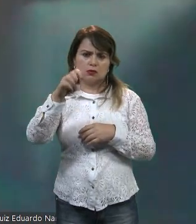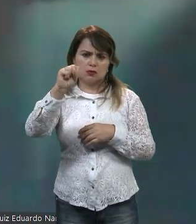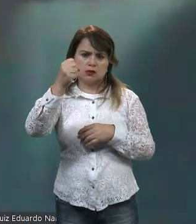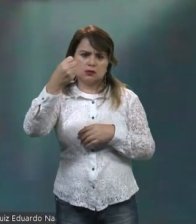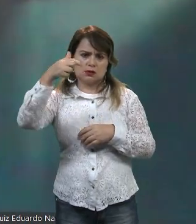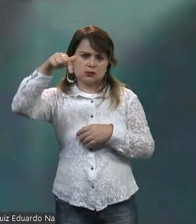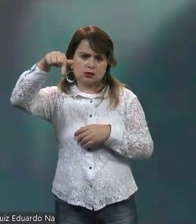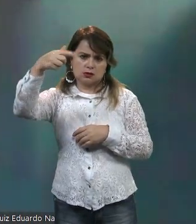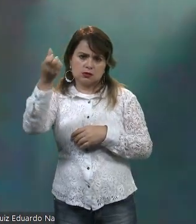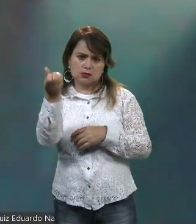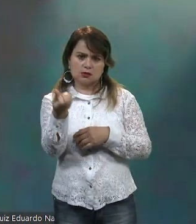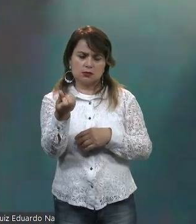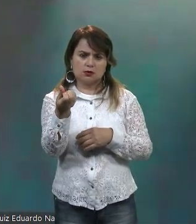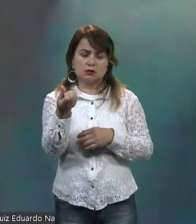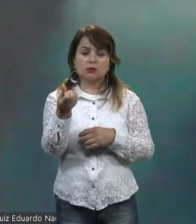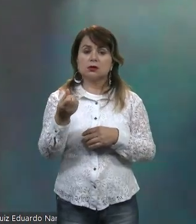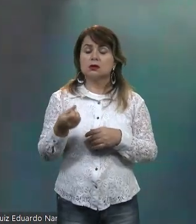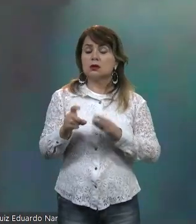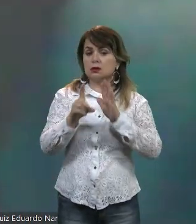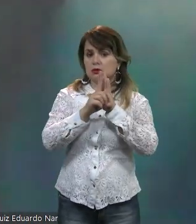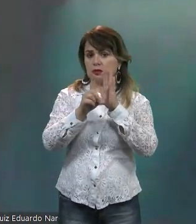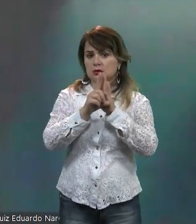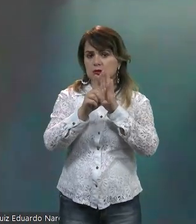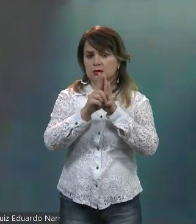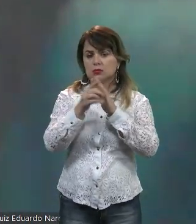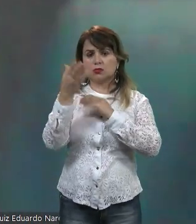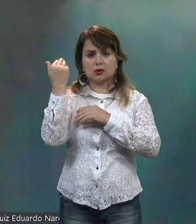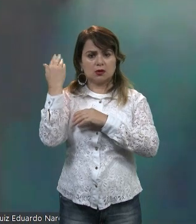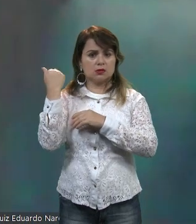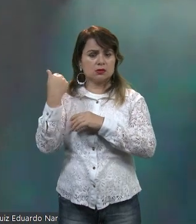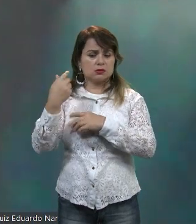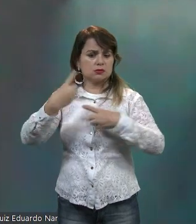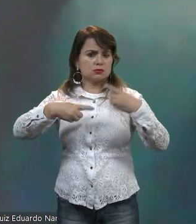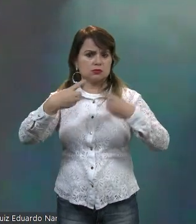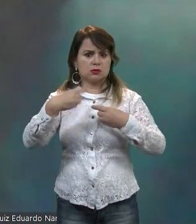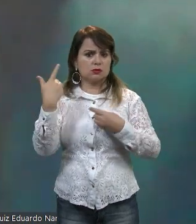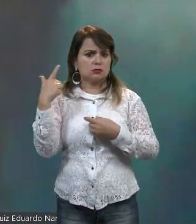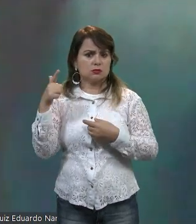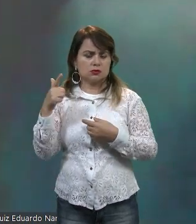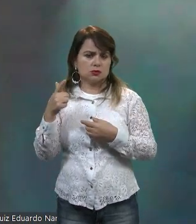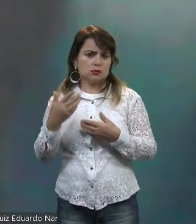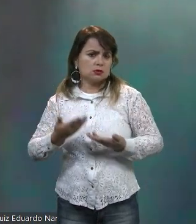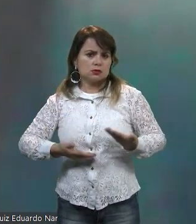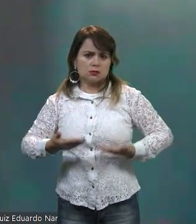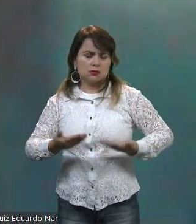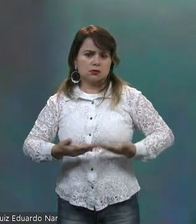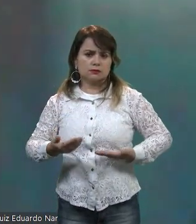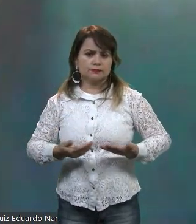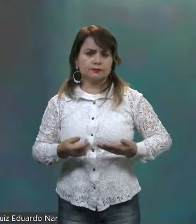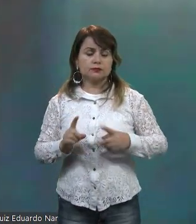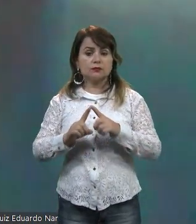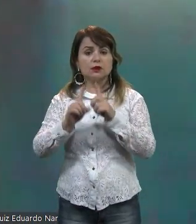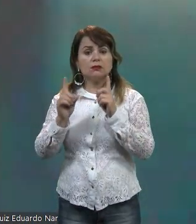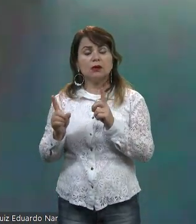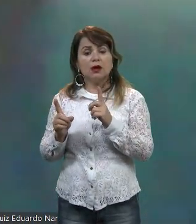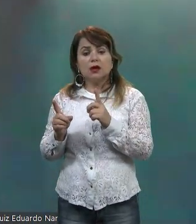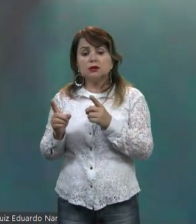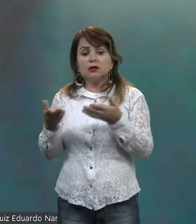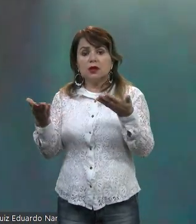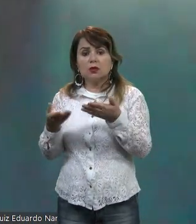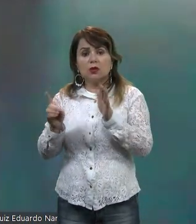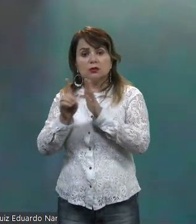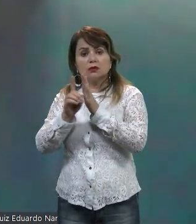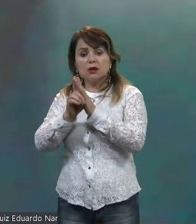12.876. É um decreto que não passou, não houve uma discussão, naturalmente, com os servidores, e que está trazendo um enorme prejuízo